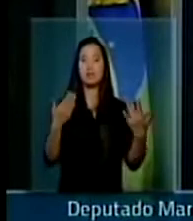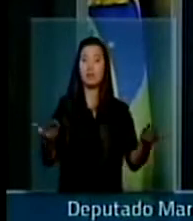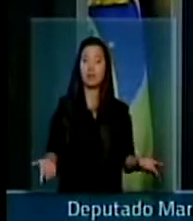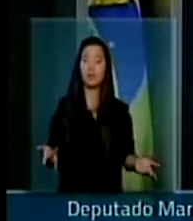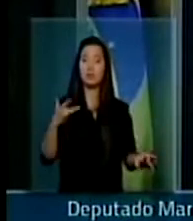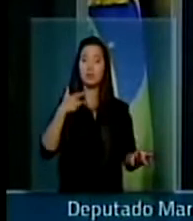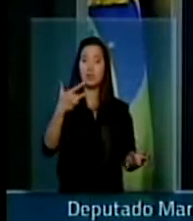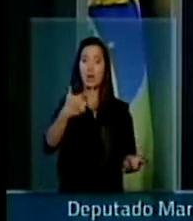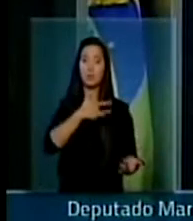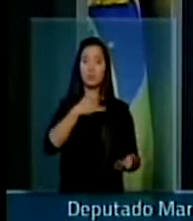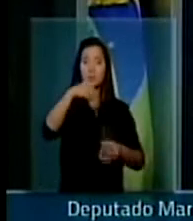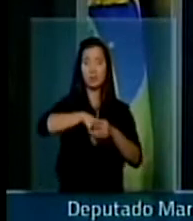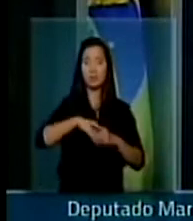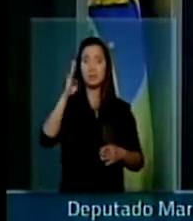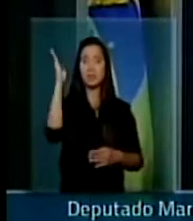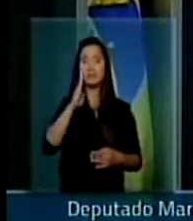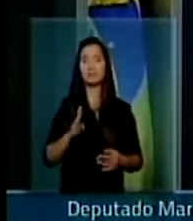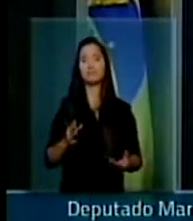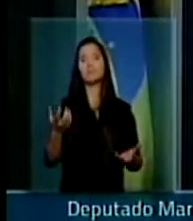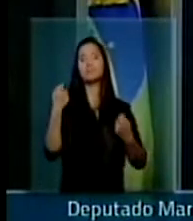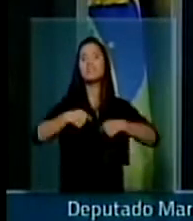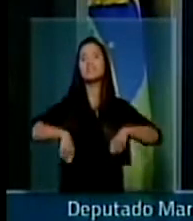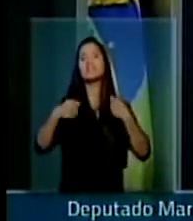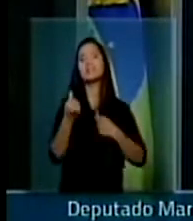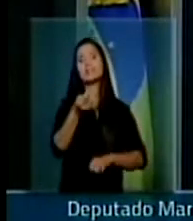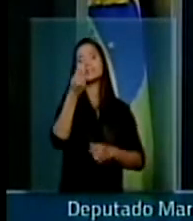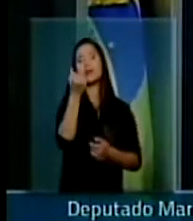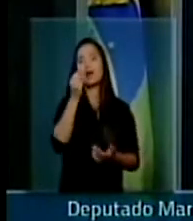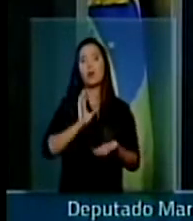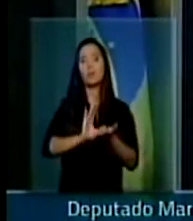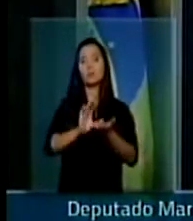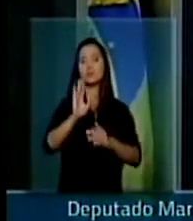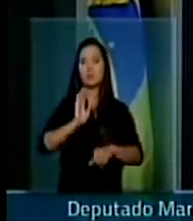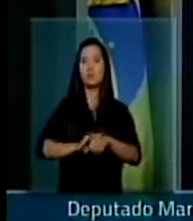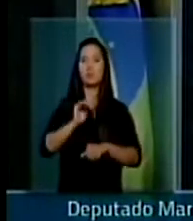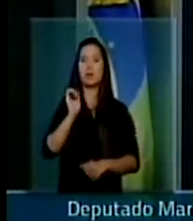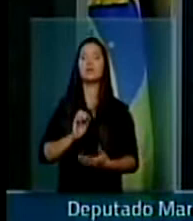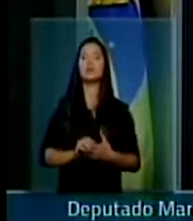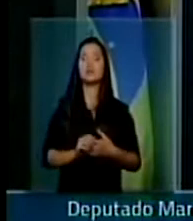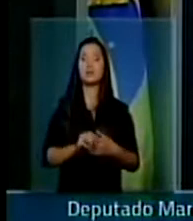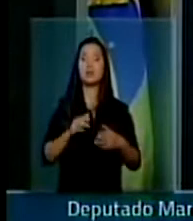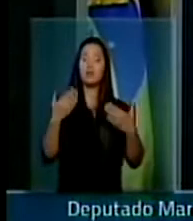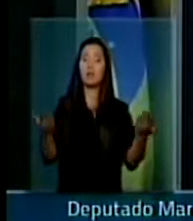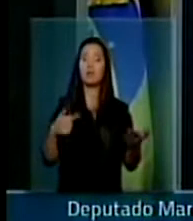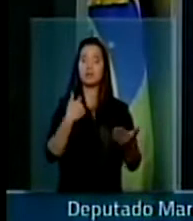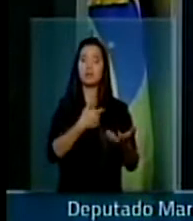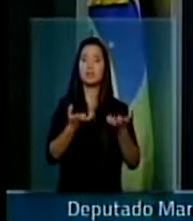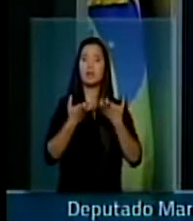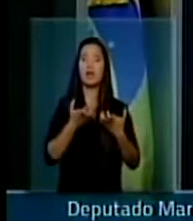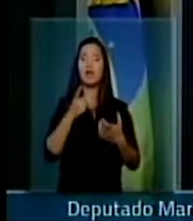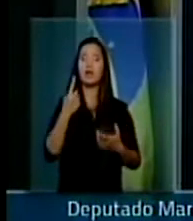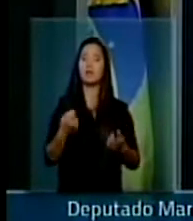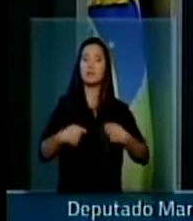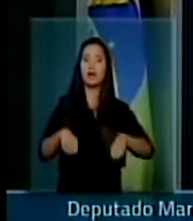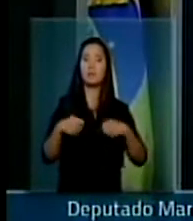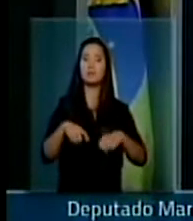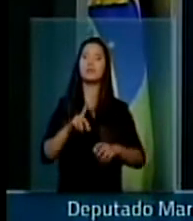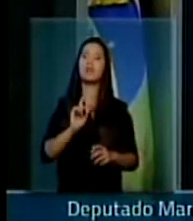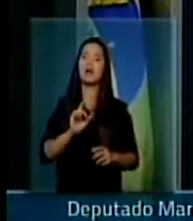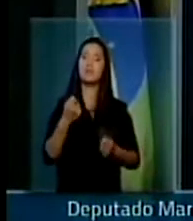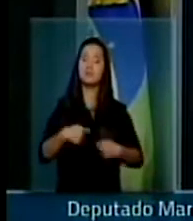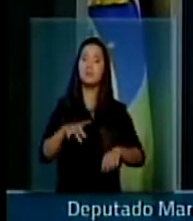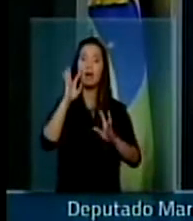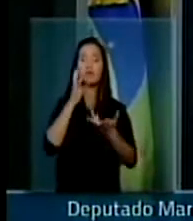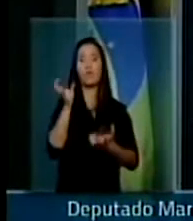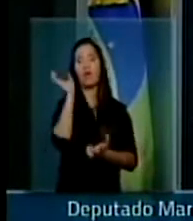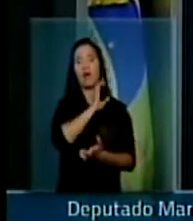no Brasil está doente, está precisando de recursos. E nós esperamos que isto seja equacionado o quanto